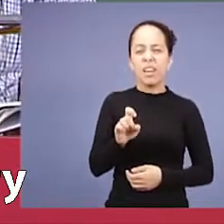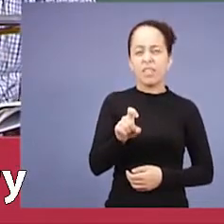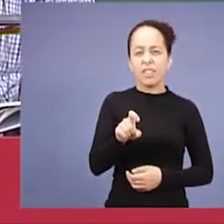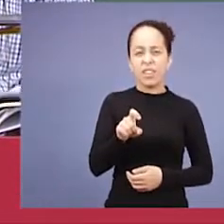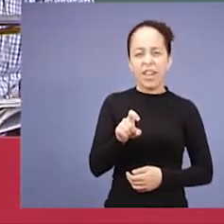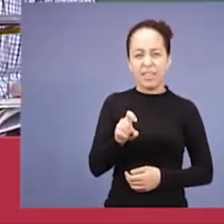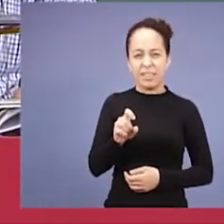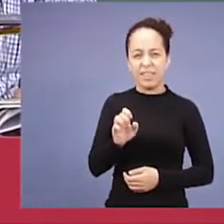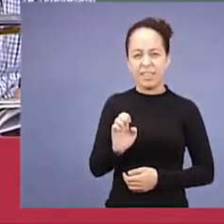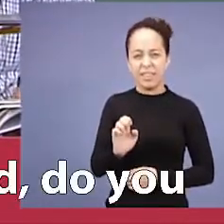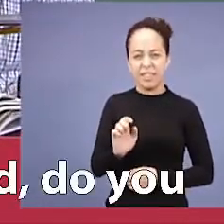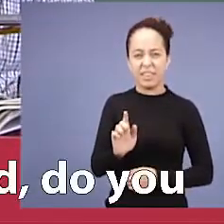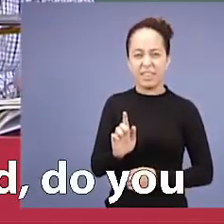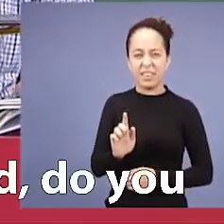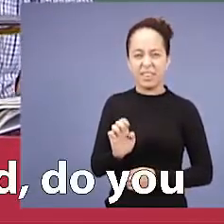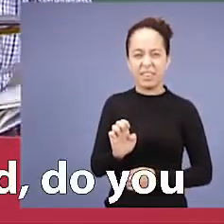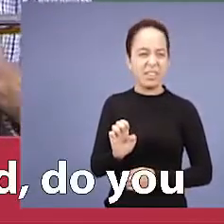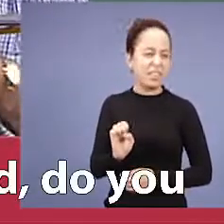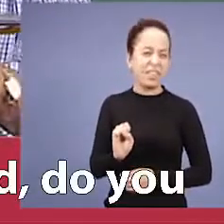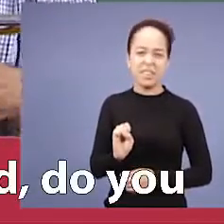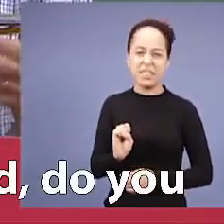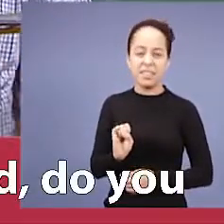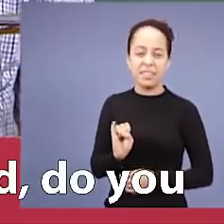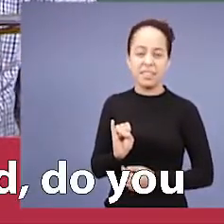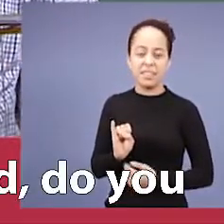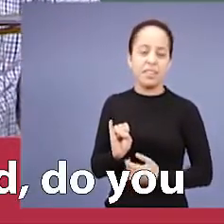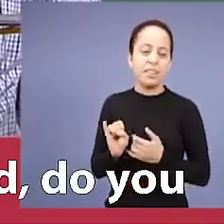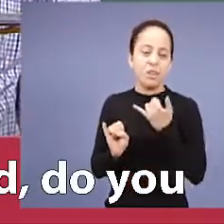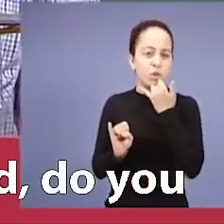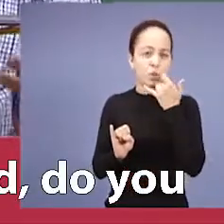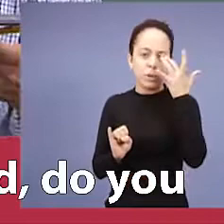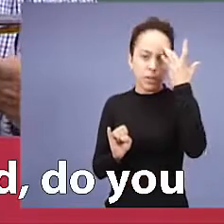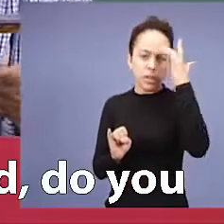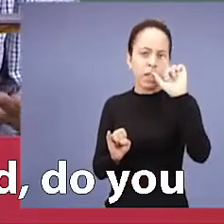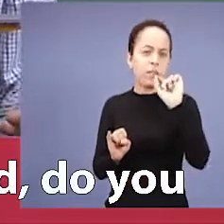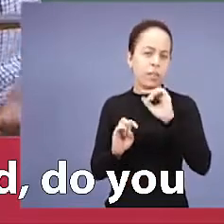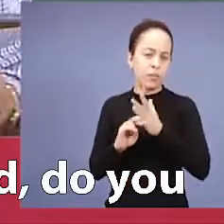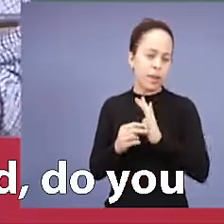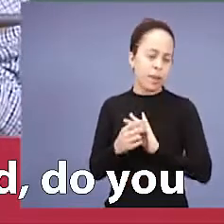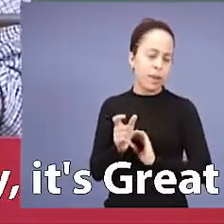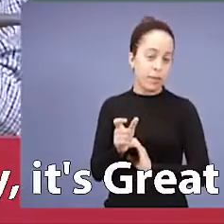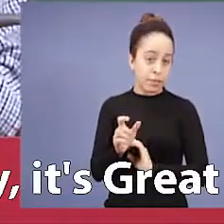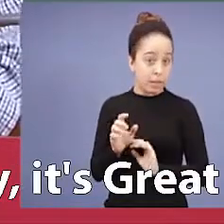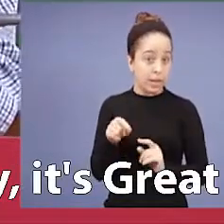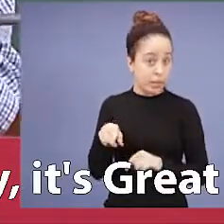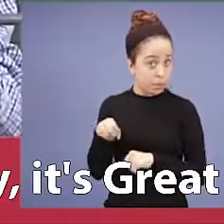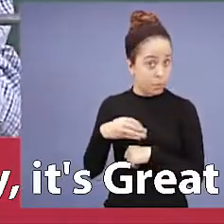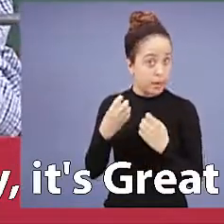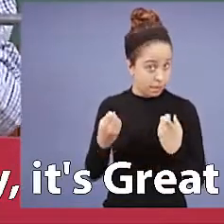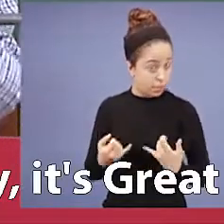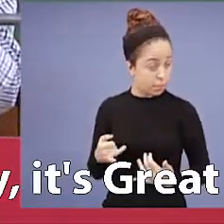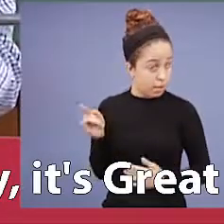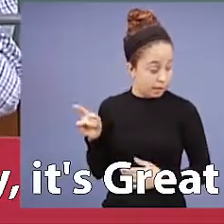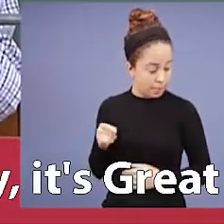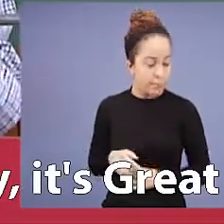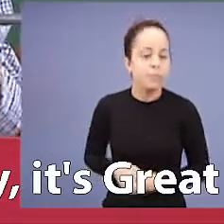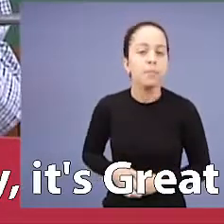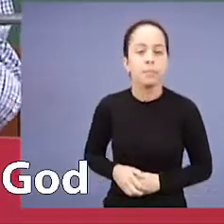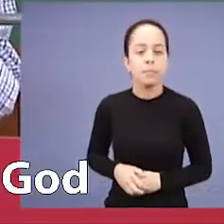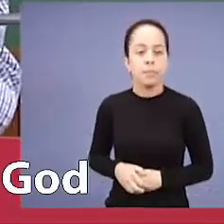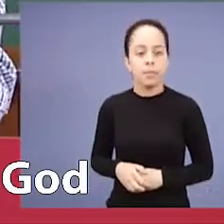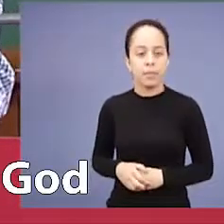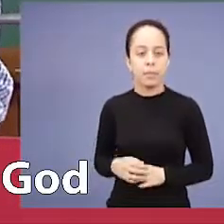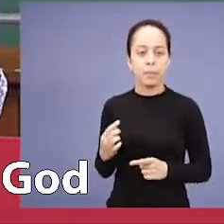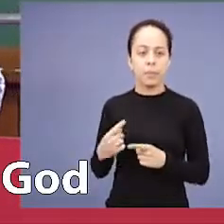da palavra do homem recebeu de boston você quer conhecer a bíblia história de bíblia é